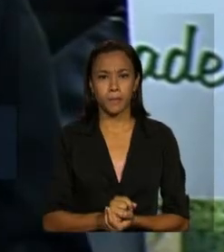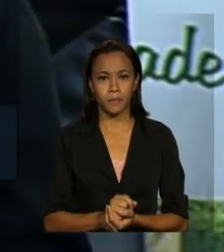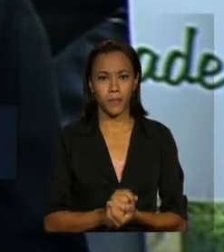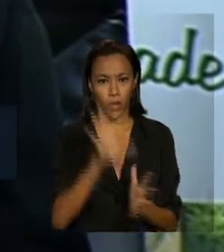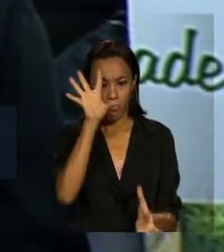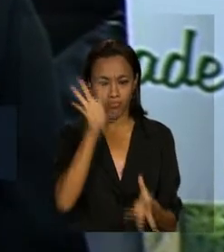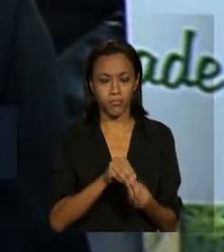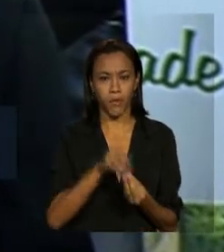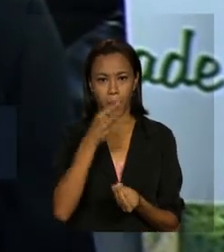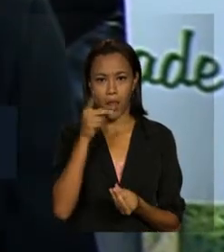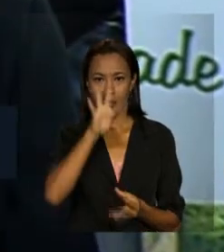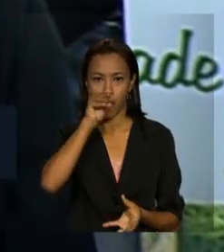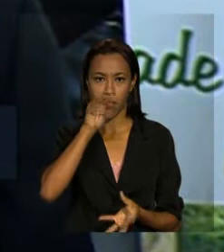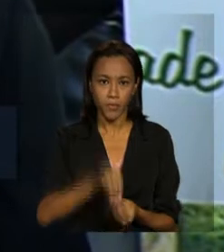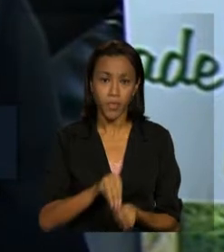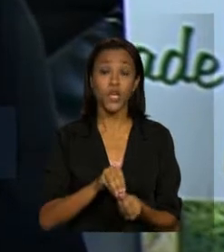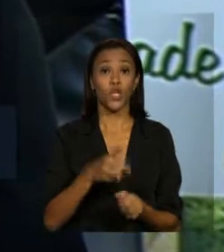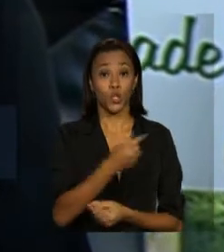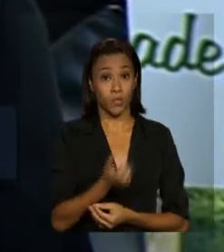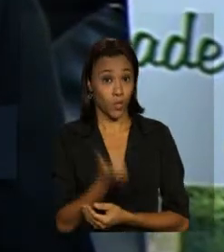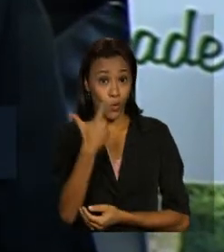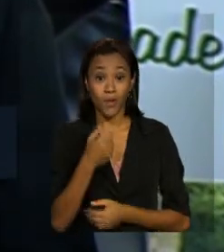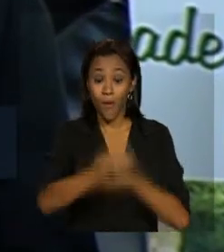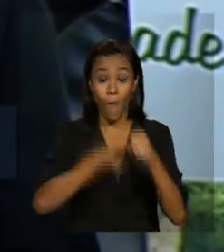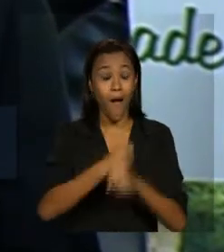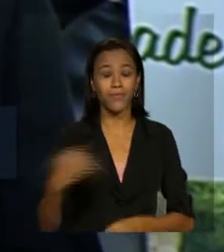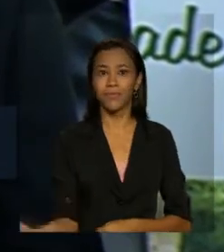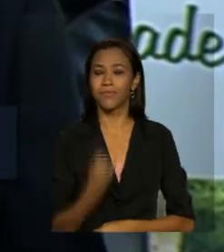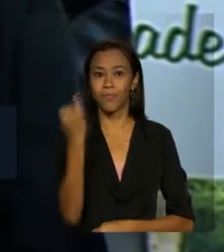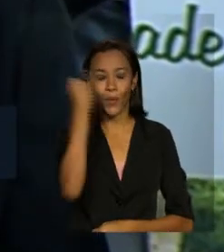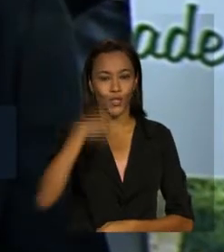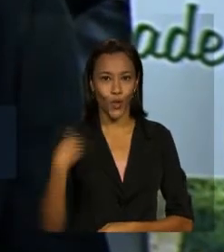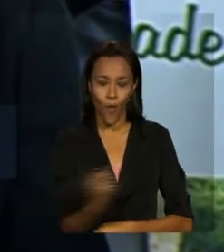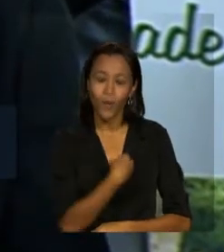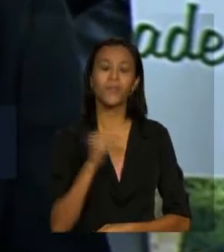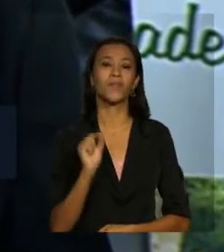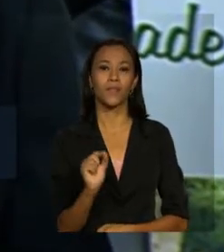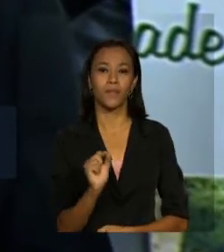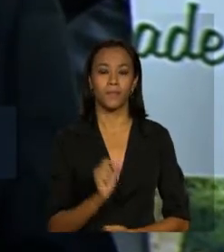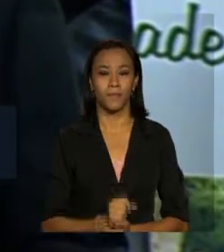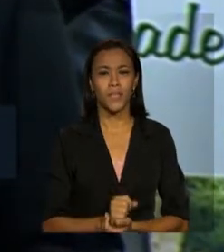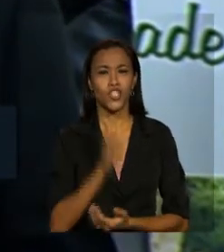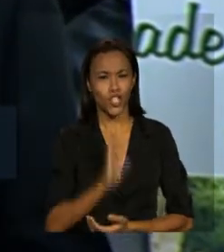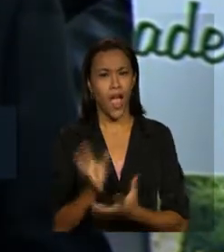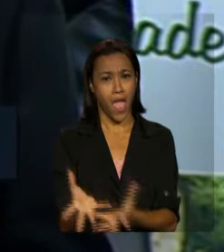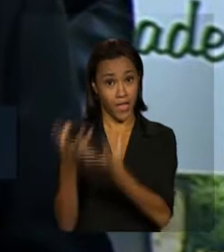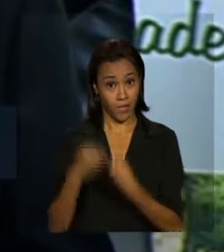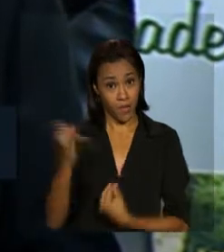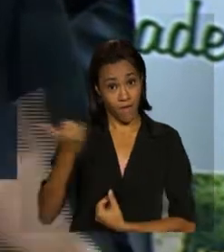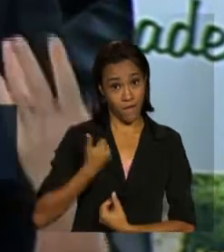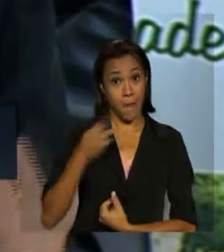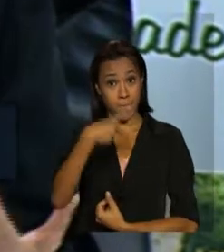de conclusão dessa minha participação, que 2012 é um ano muito importante para nós. Nós estamos, recebemos da presidenta